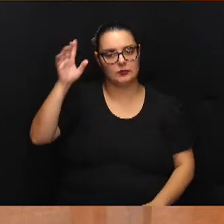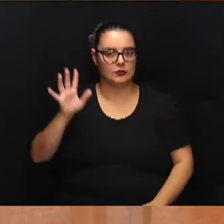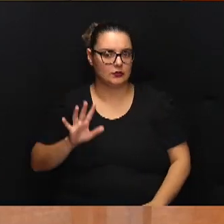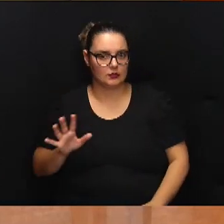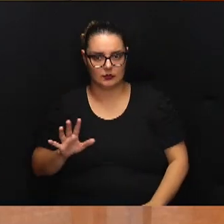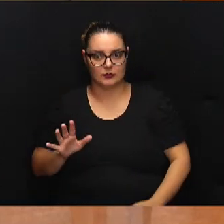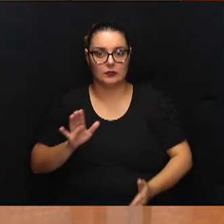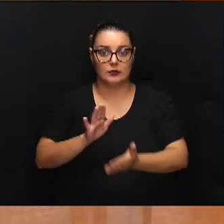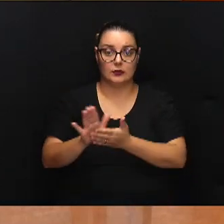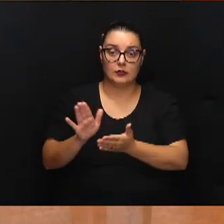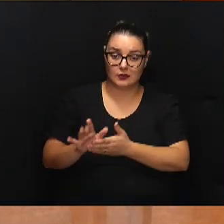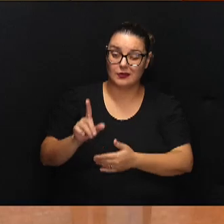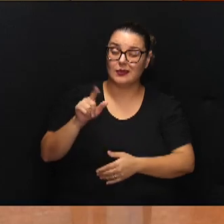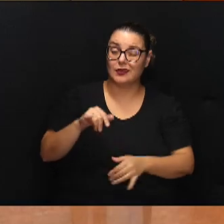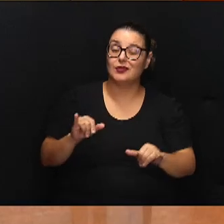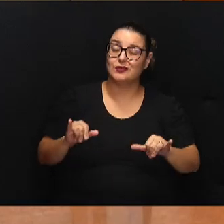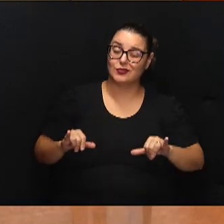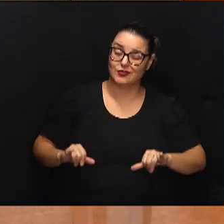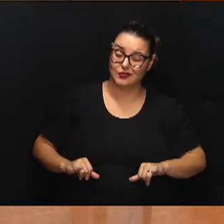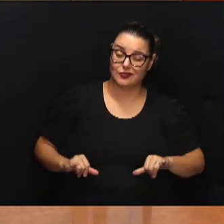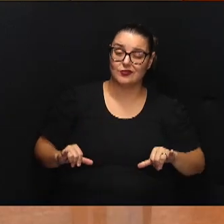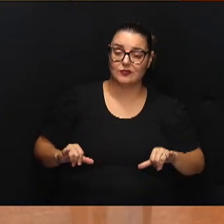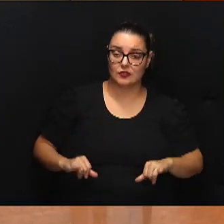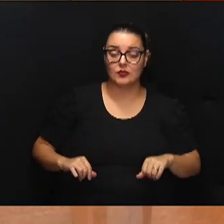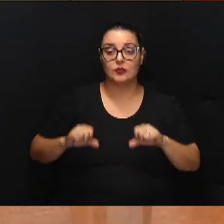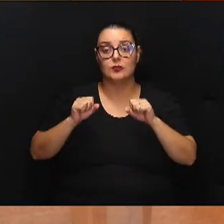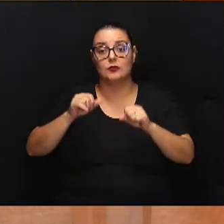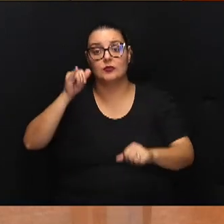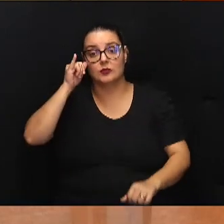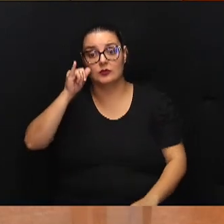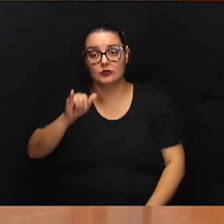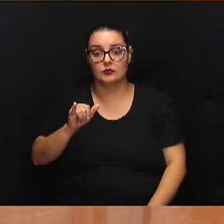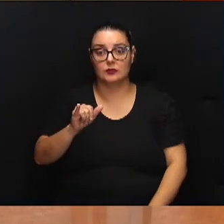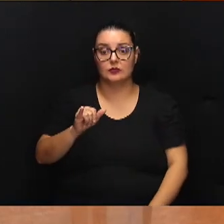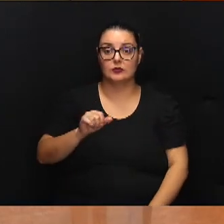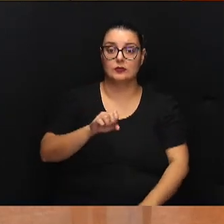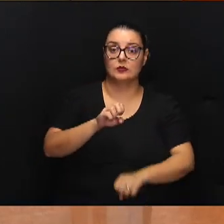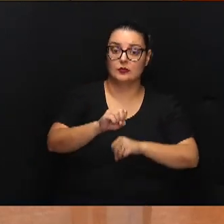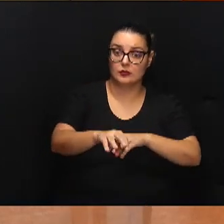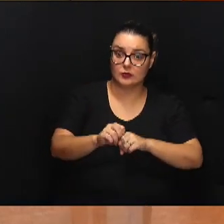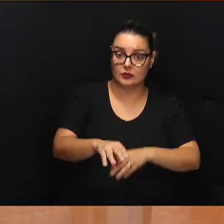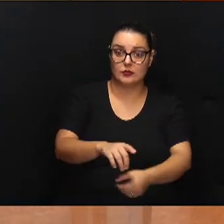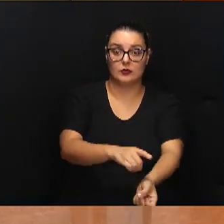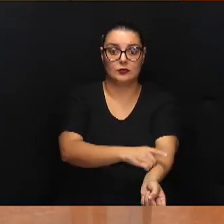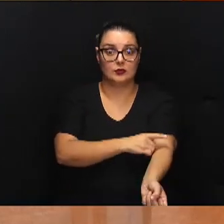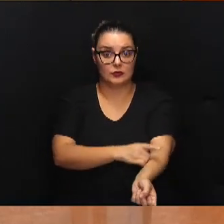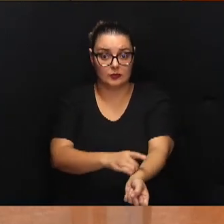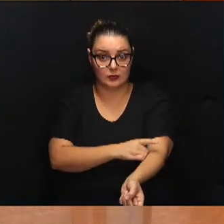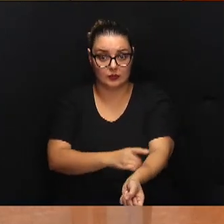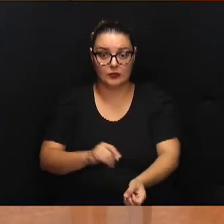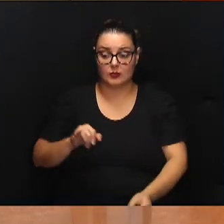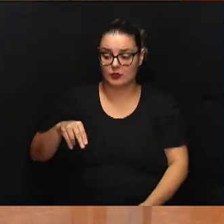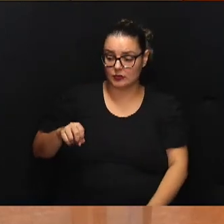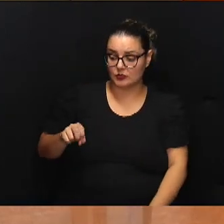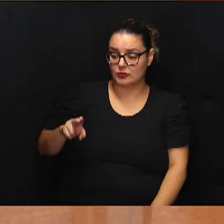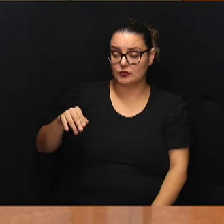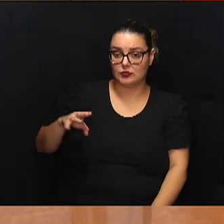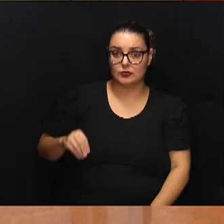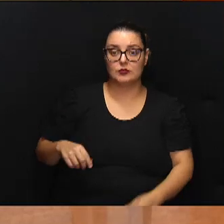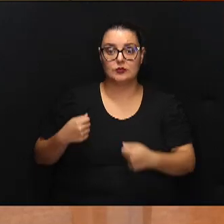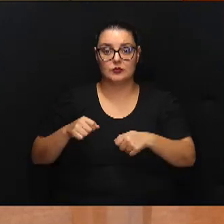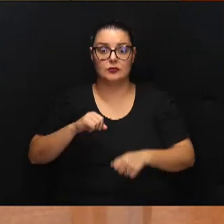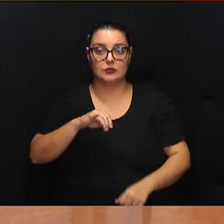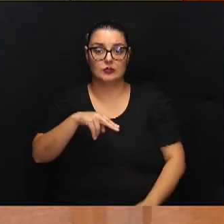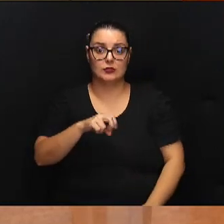dispendioso, é sofrido. E tudo isso poderia ser evitado com educação em diabetes, insumos necessários, insulinas